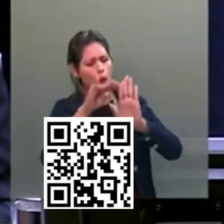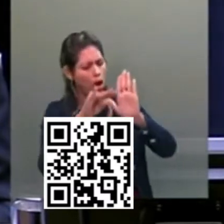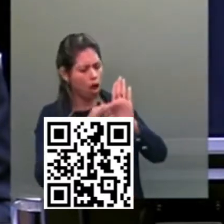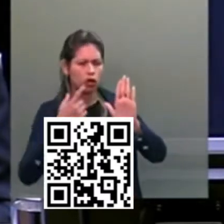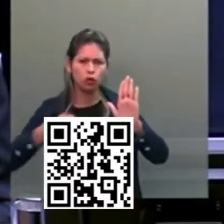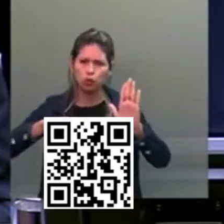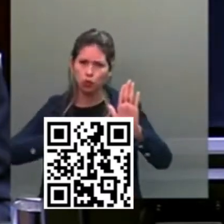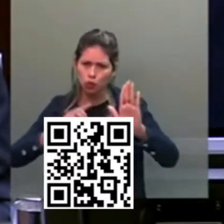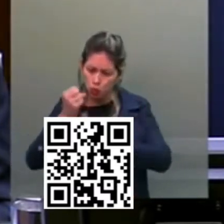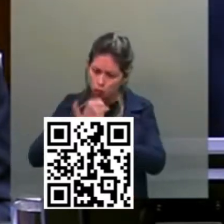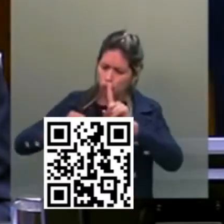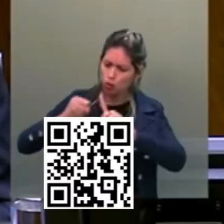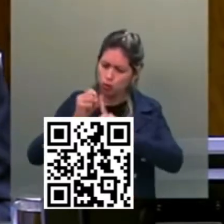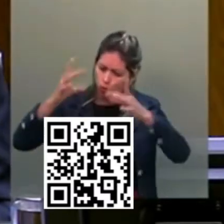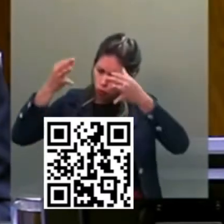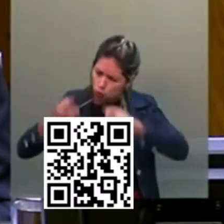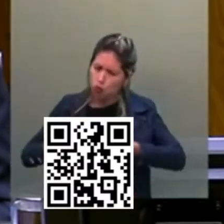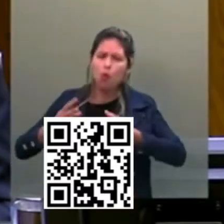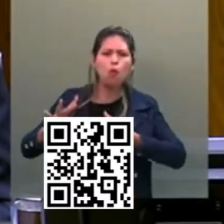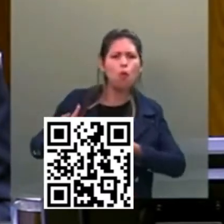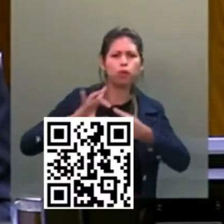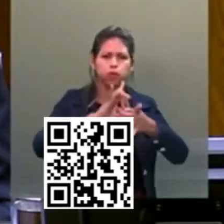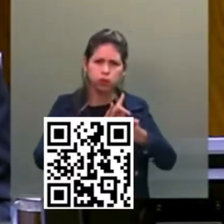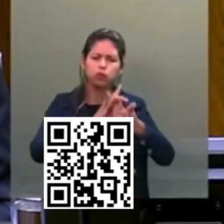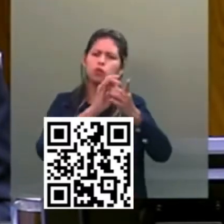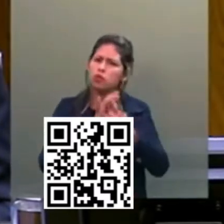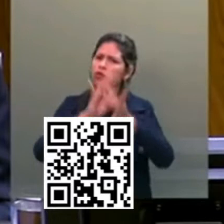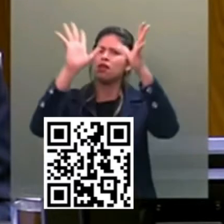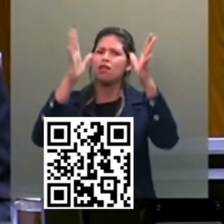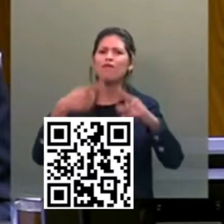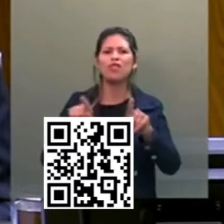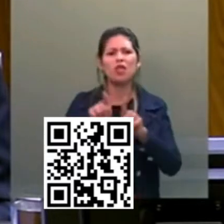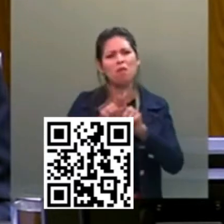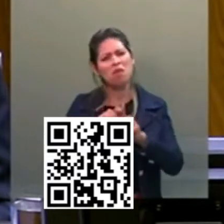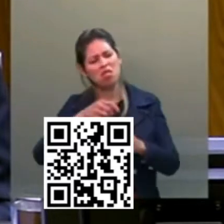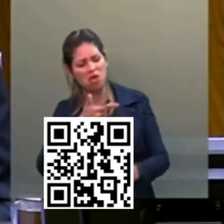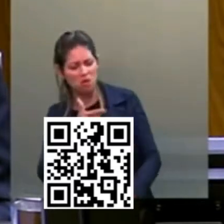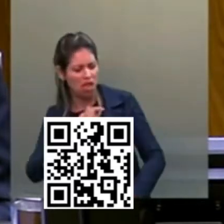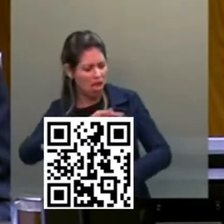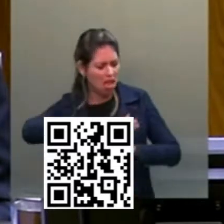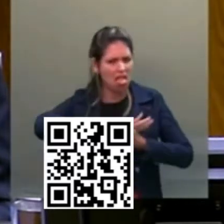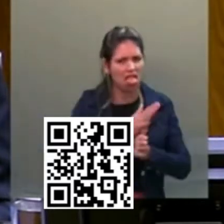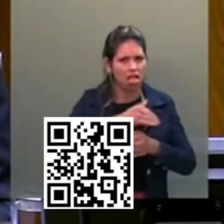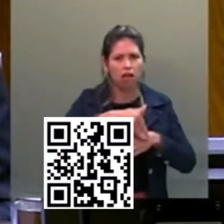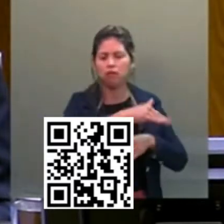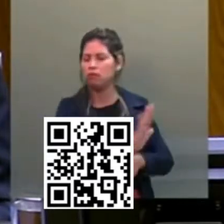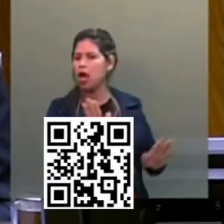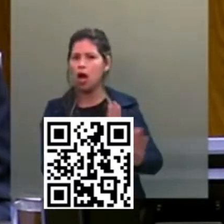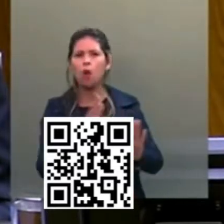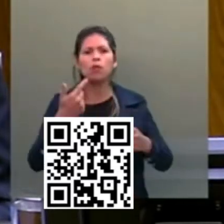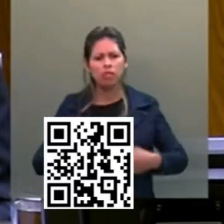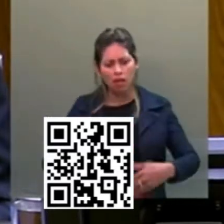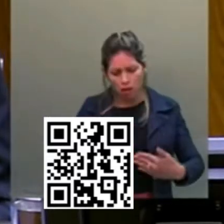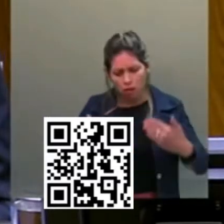sociedade justa e livre, desprovida de preconceitos e discriminações, atuar com vistas no trinômio saúde